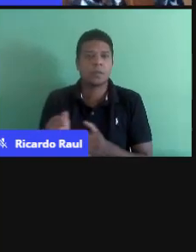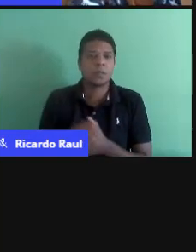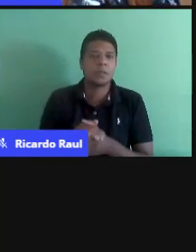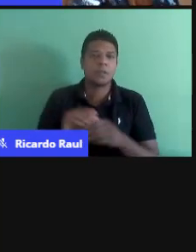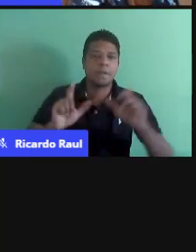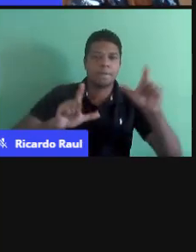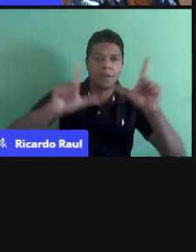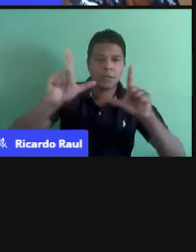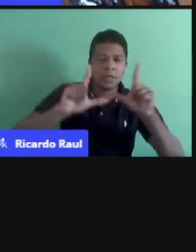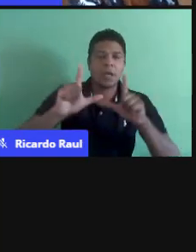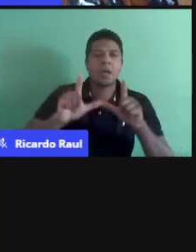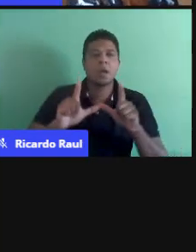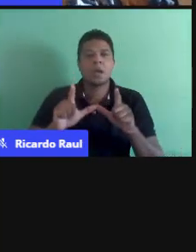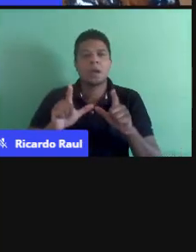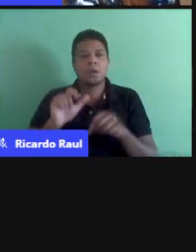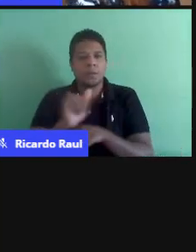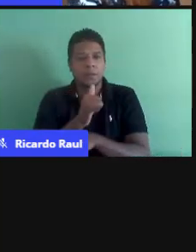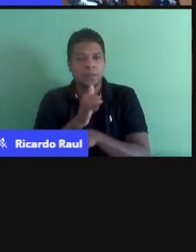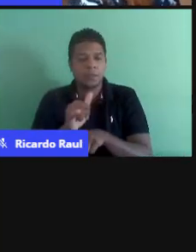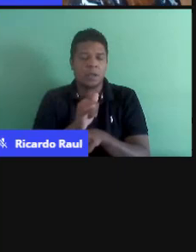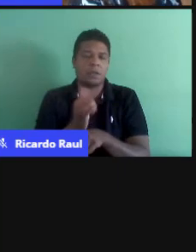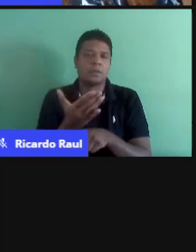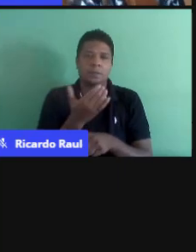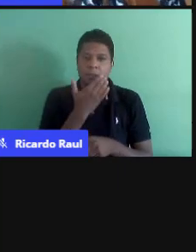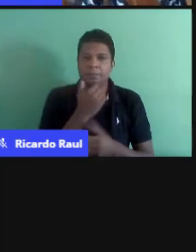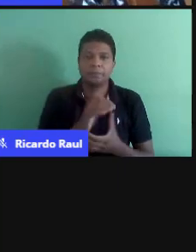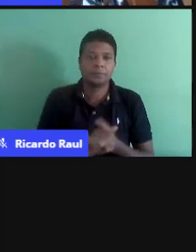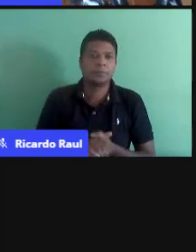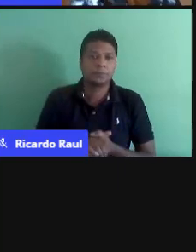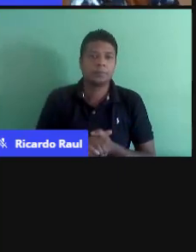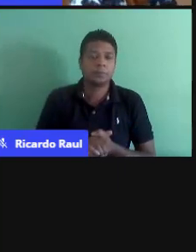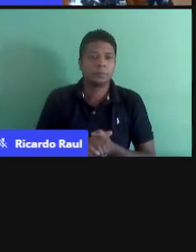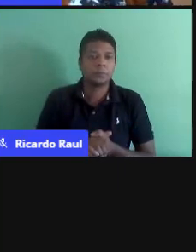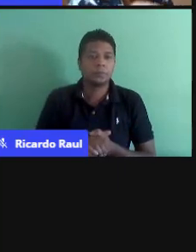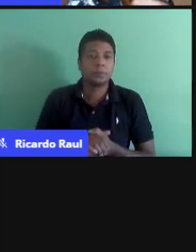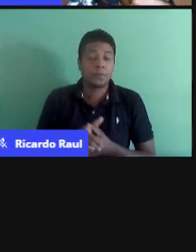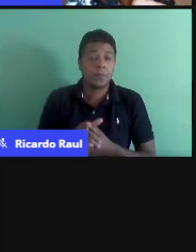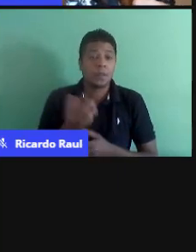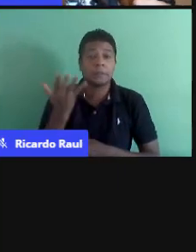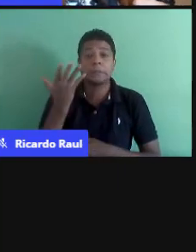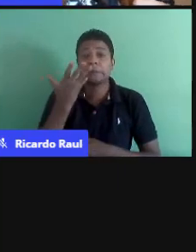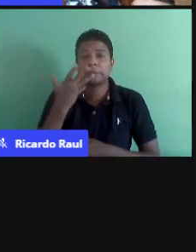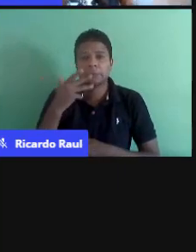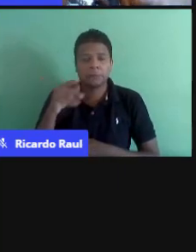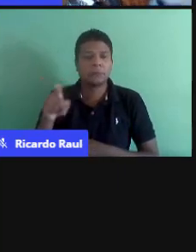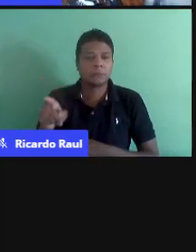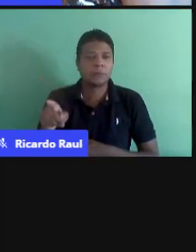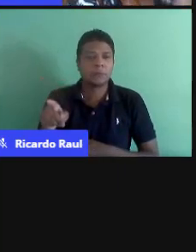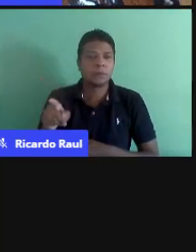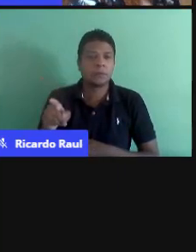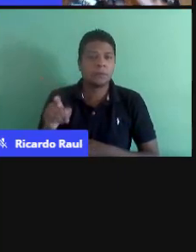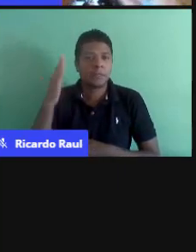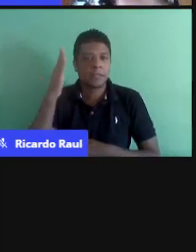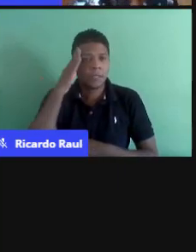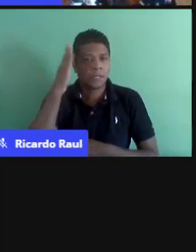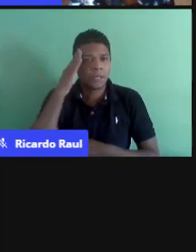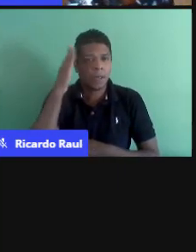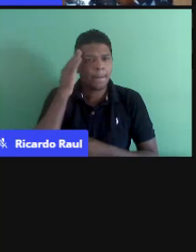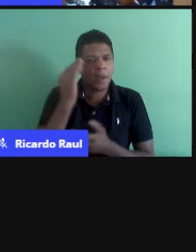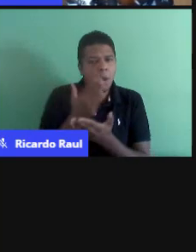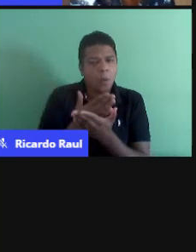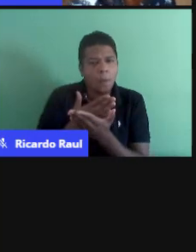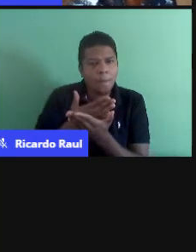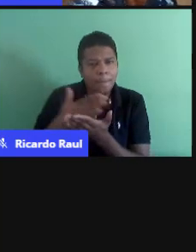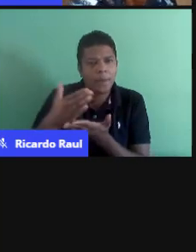televisão e a internet, basicamente. Então, dessa forma, as nossas crianças, ela vai saber que começar